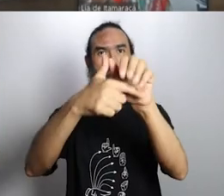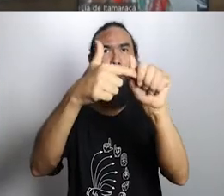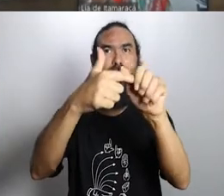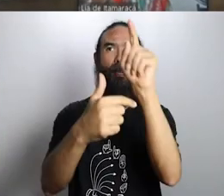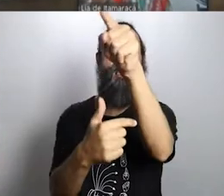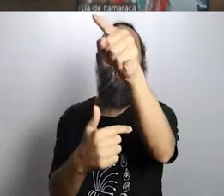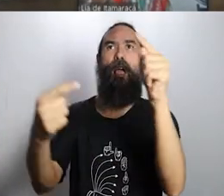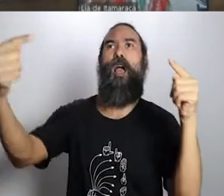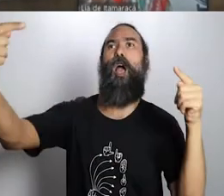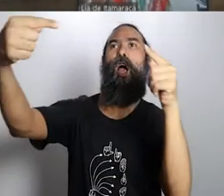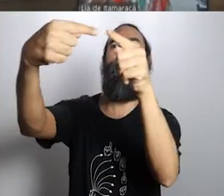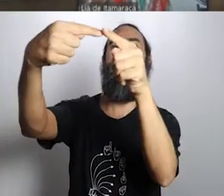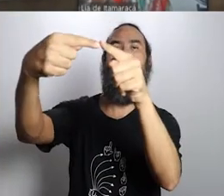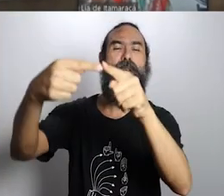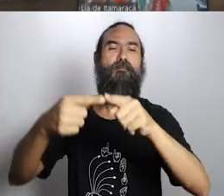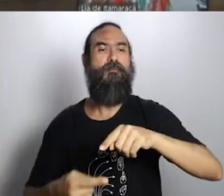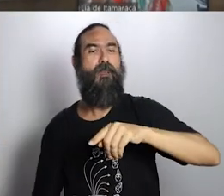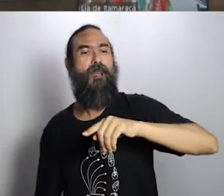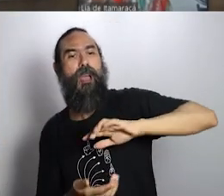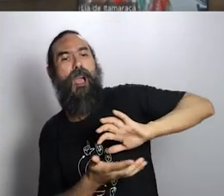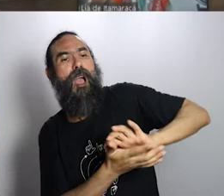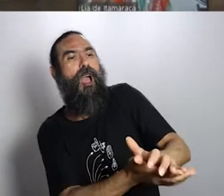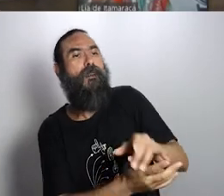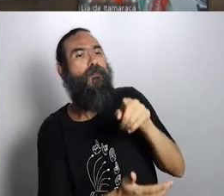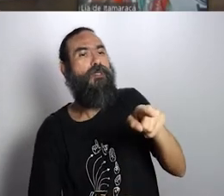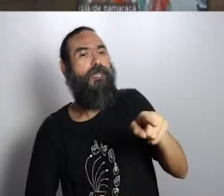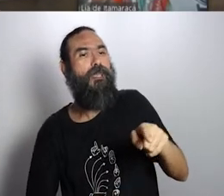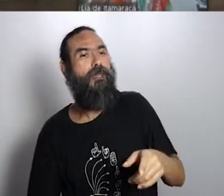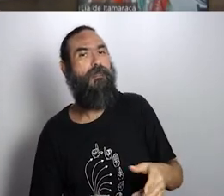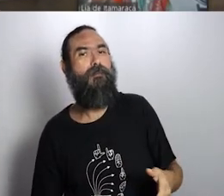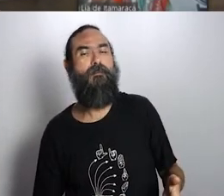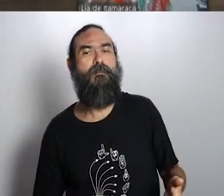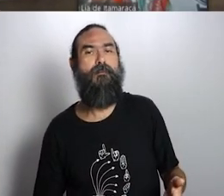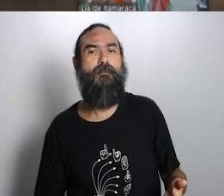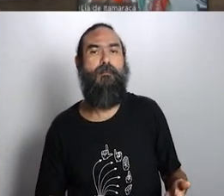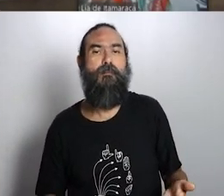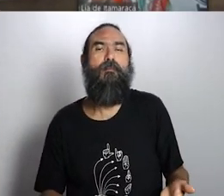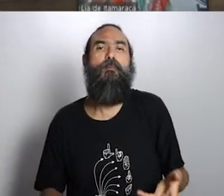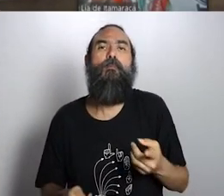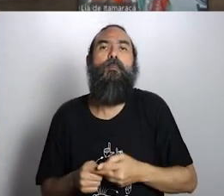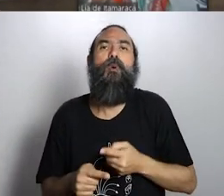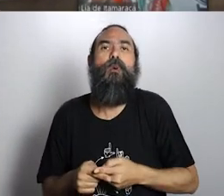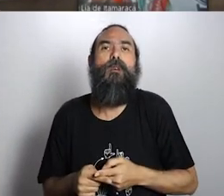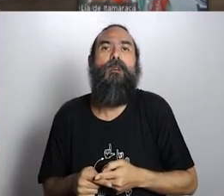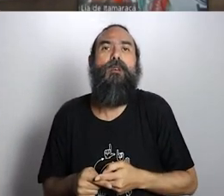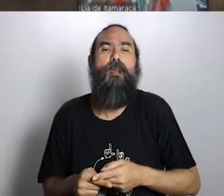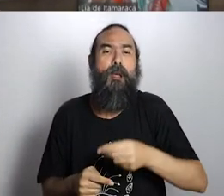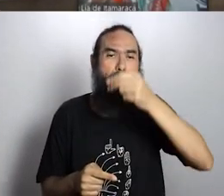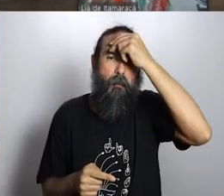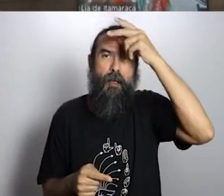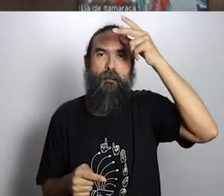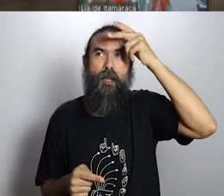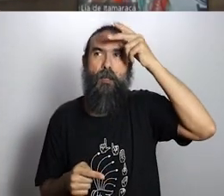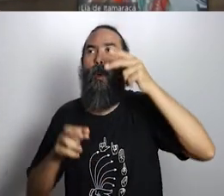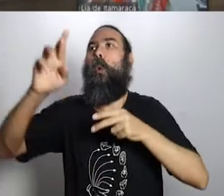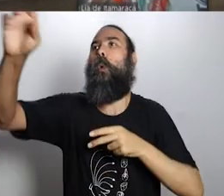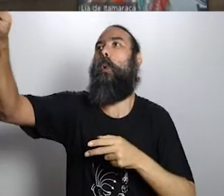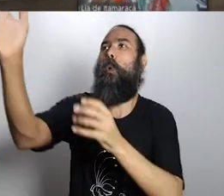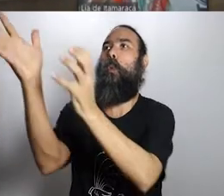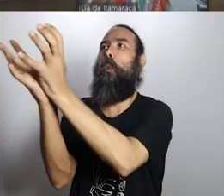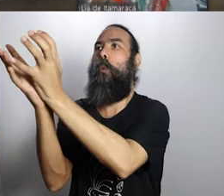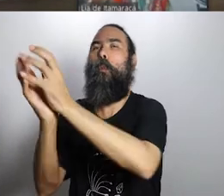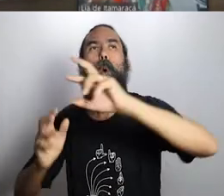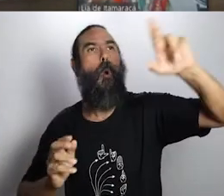A. E aí passa ali a odiar e marcar porque você, que agora quem é o prefeito, é o do grupo